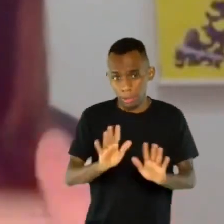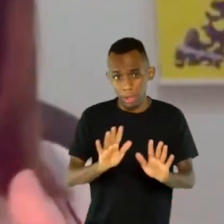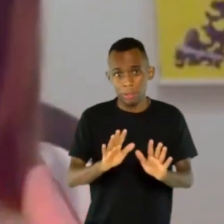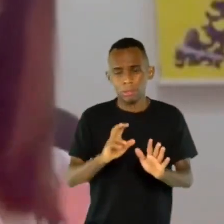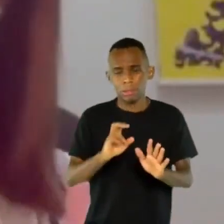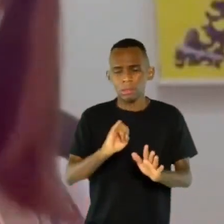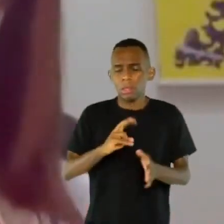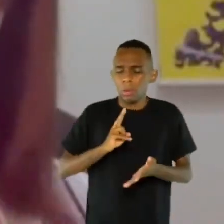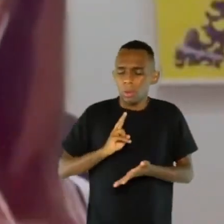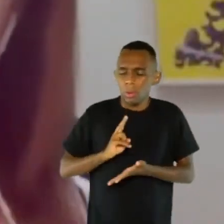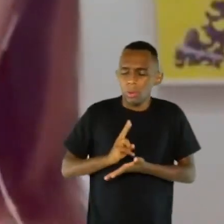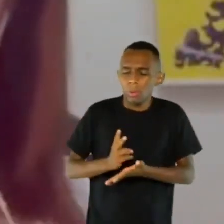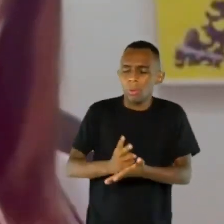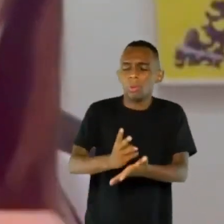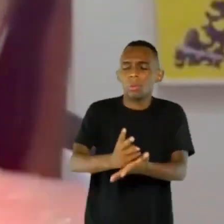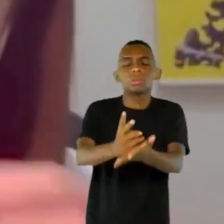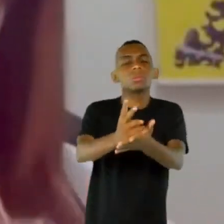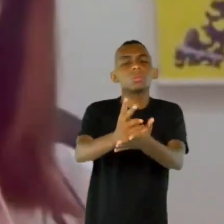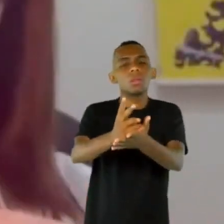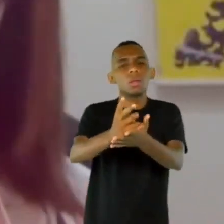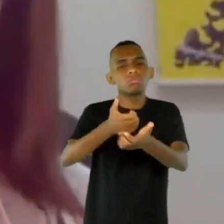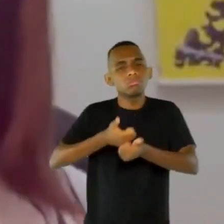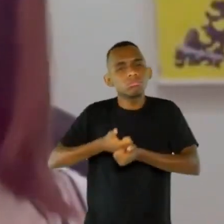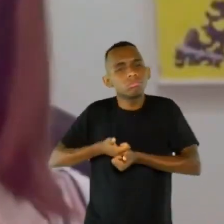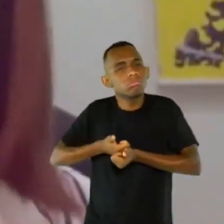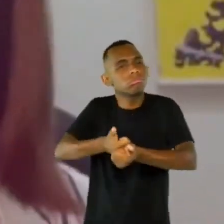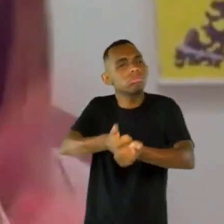seguir esse fluxo com uma certa